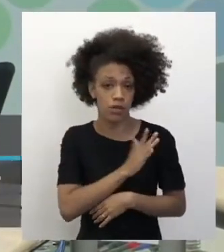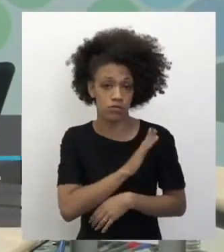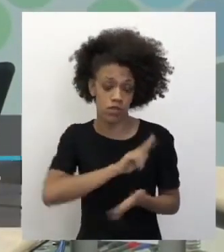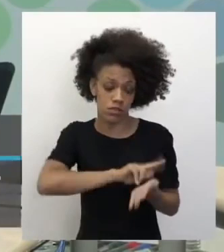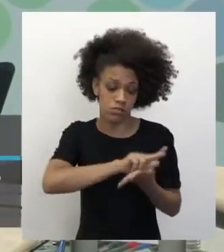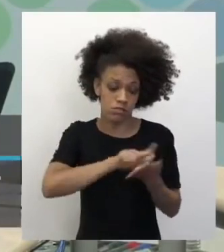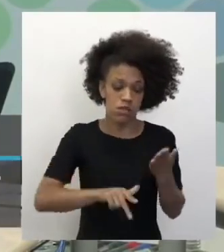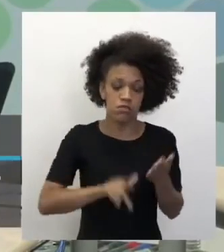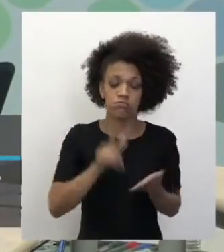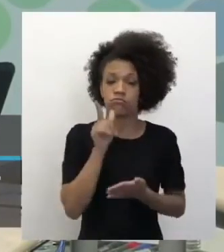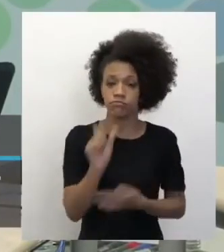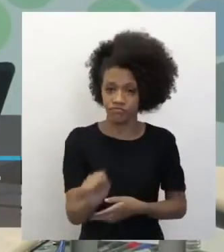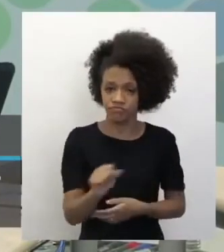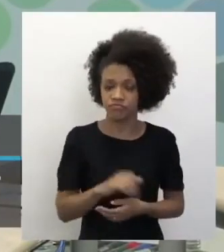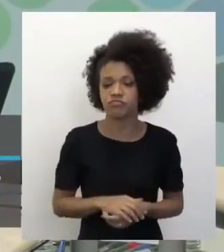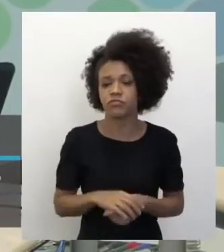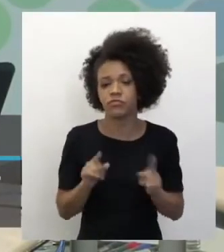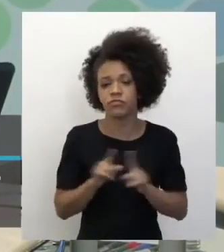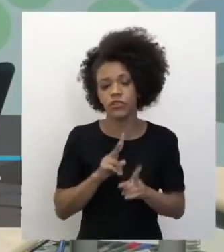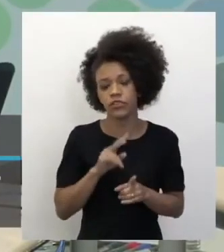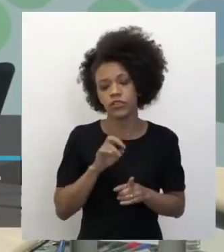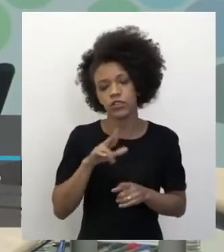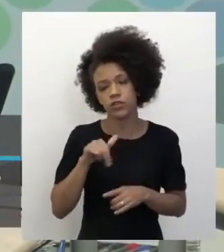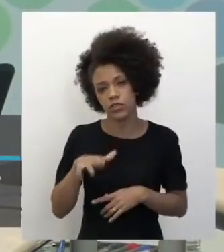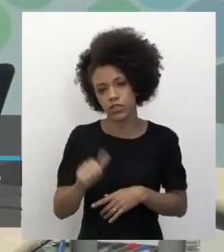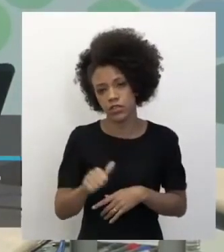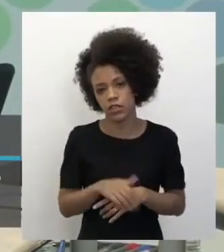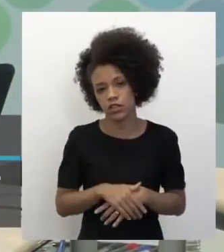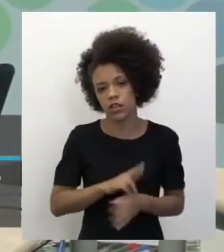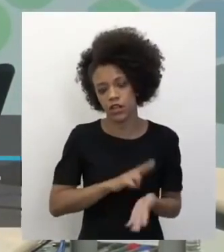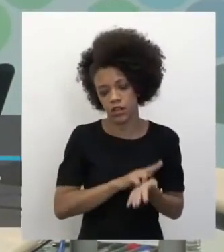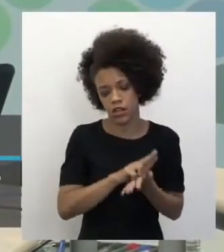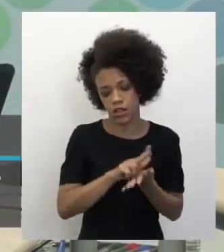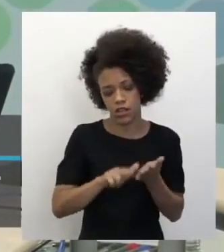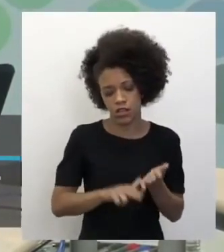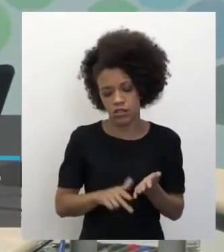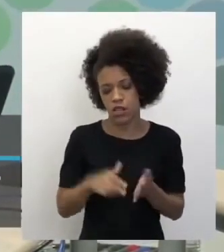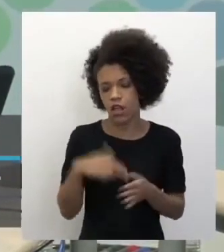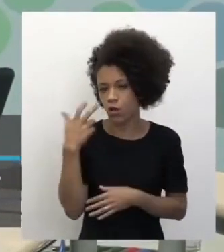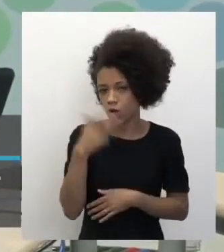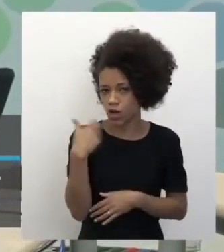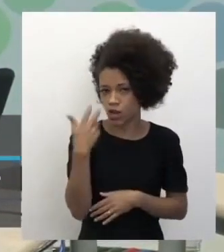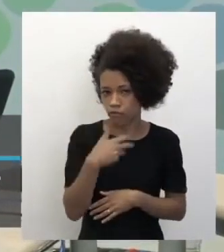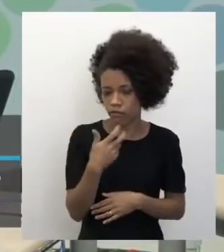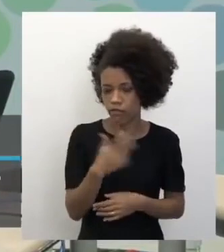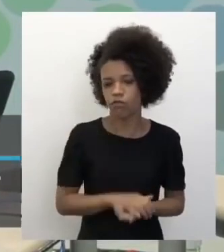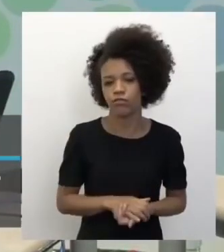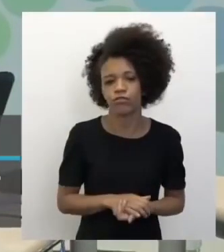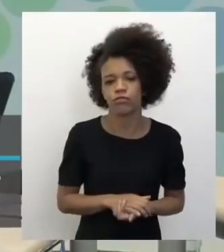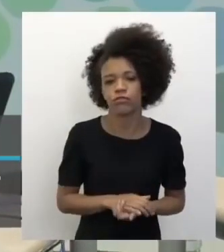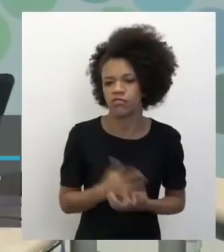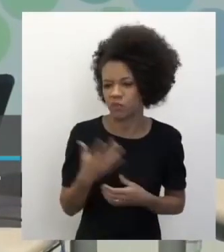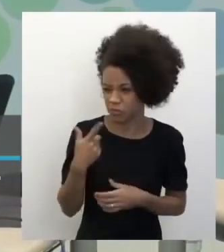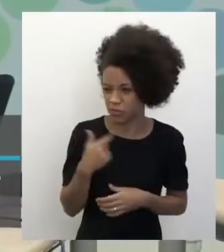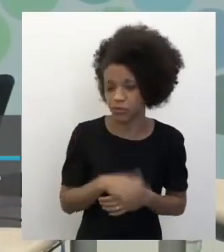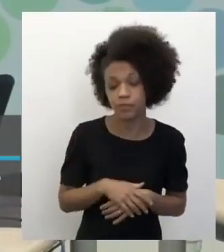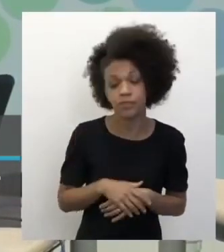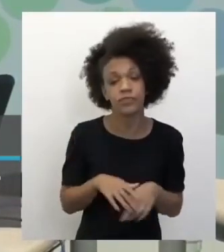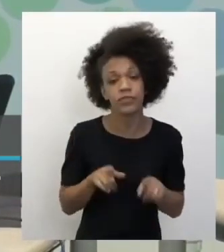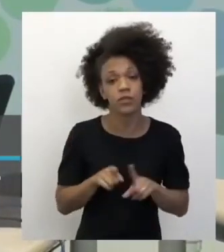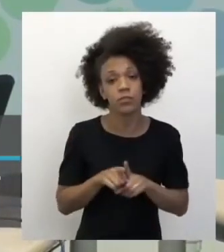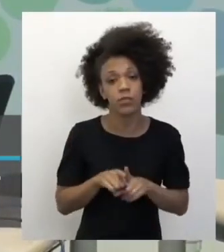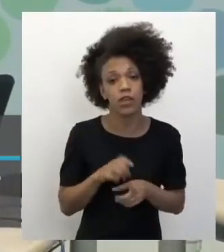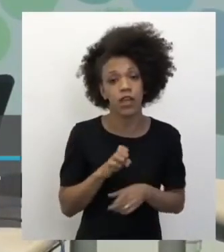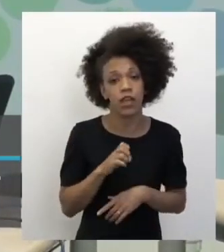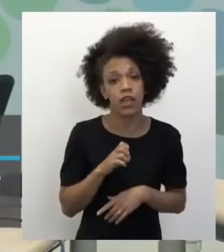variedade linguística. A Verônica colocou diversidade na oralidade. Que bonito este. O